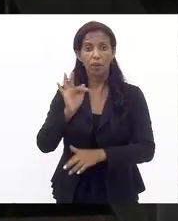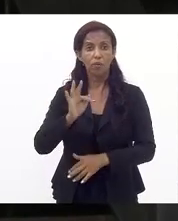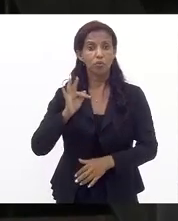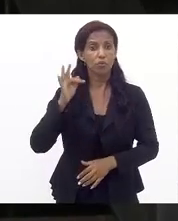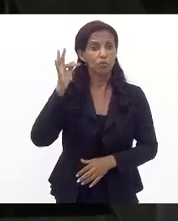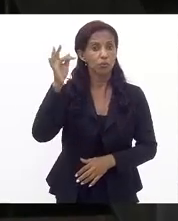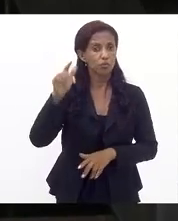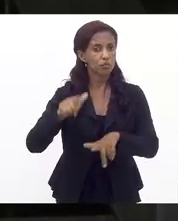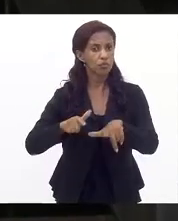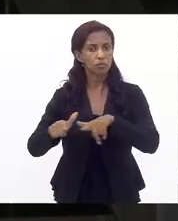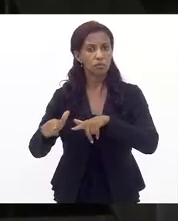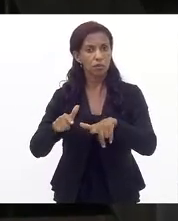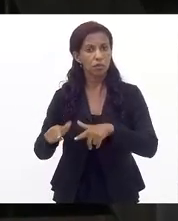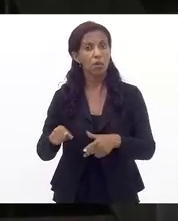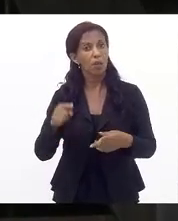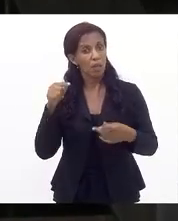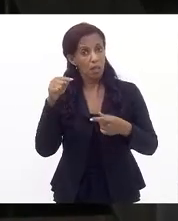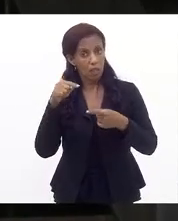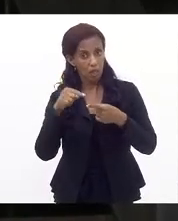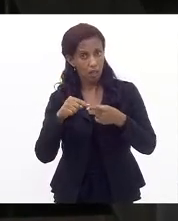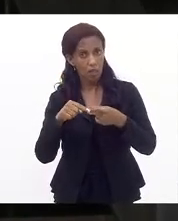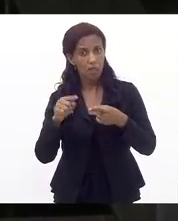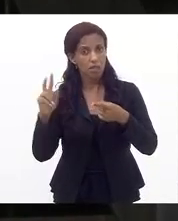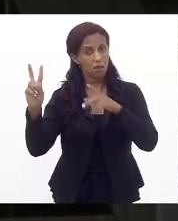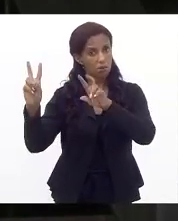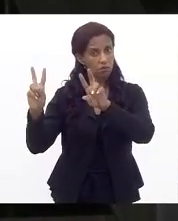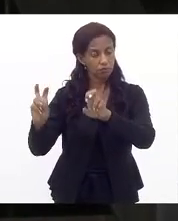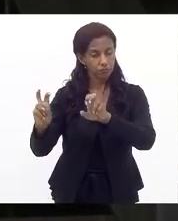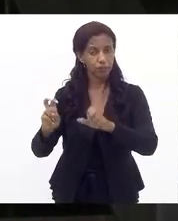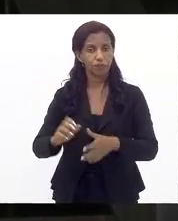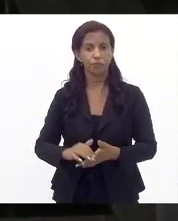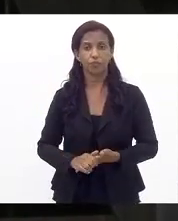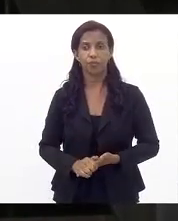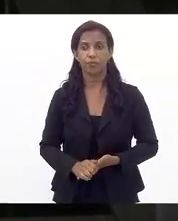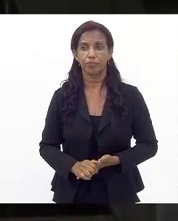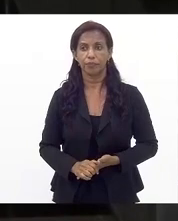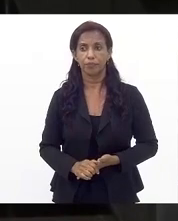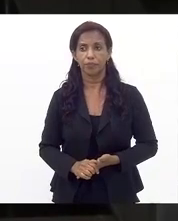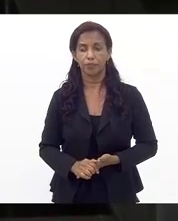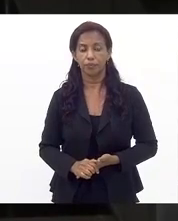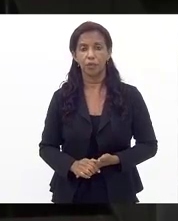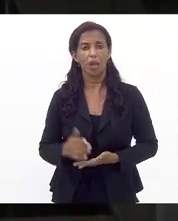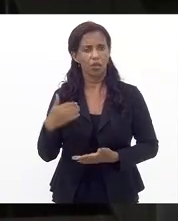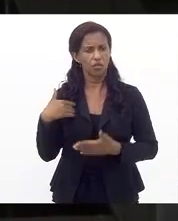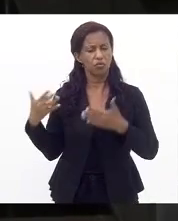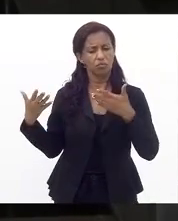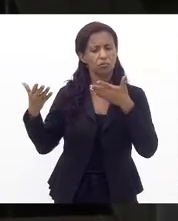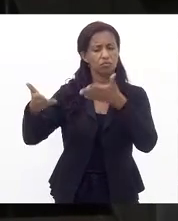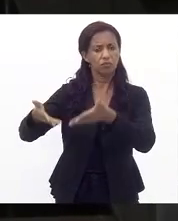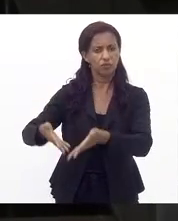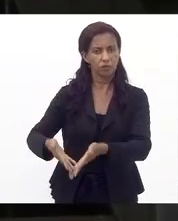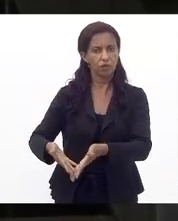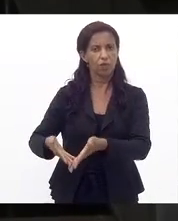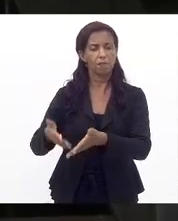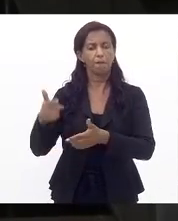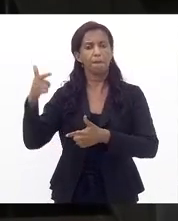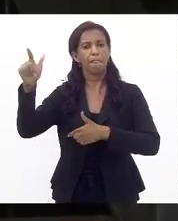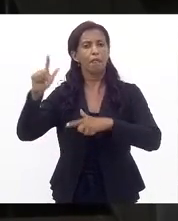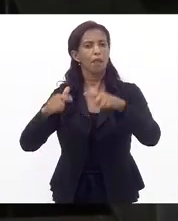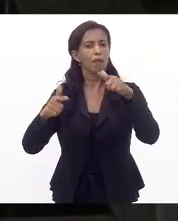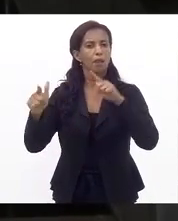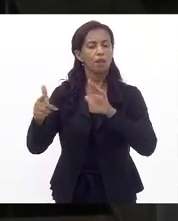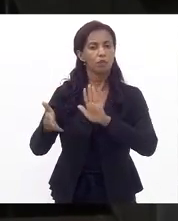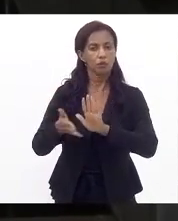servidores conheceu item Esse é um item aqui a gente tem tem que ter tem realçado que nos outros nas outras